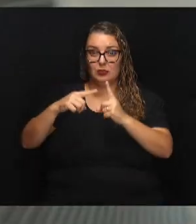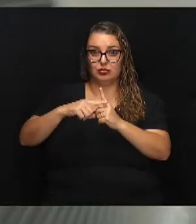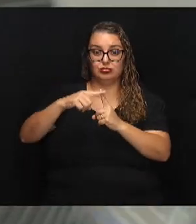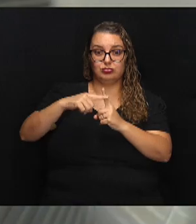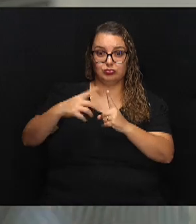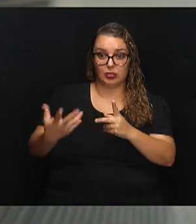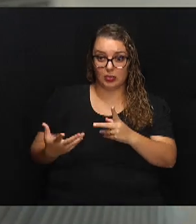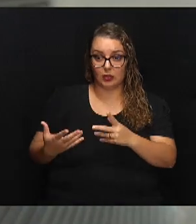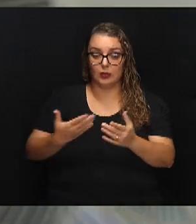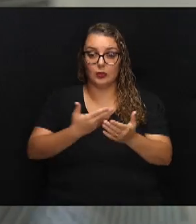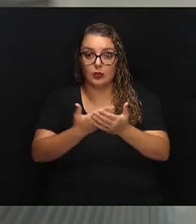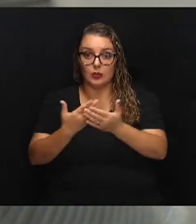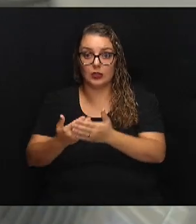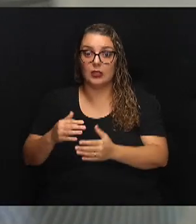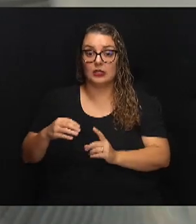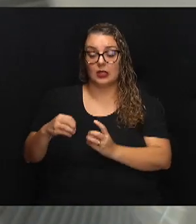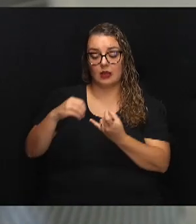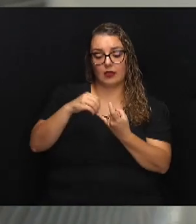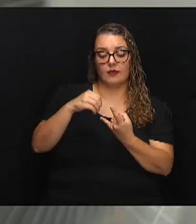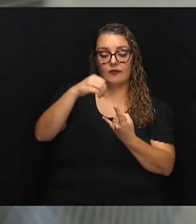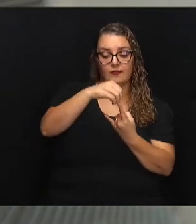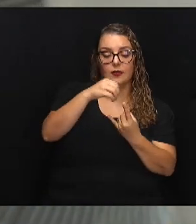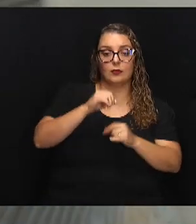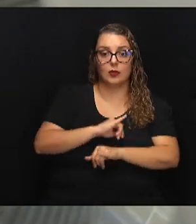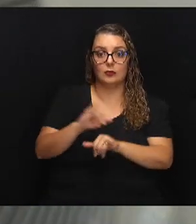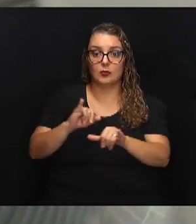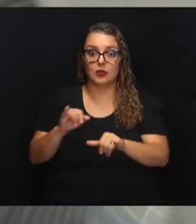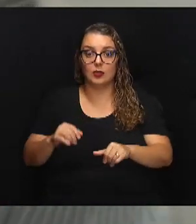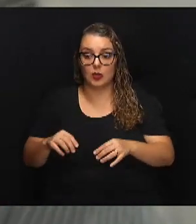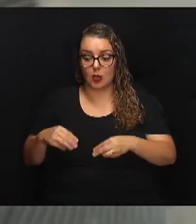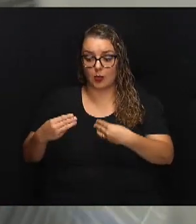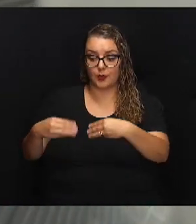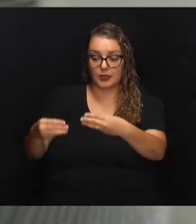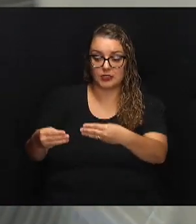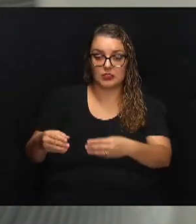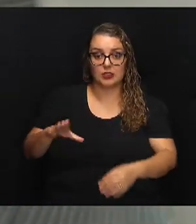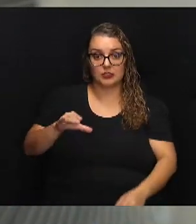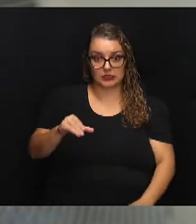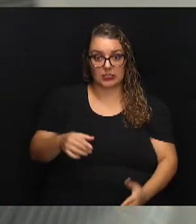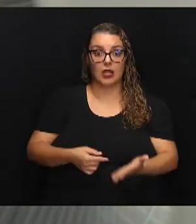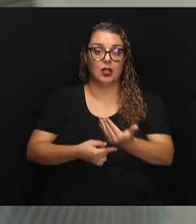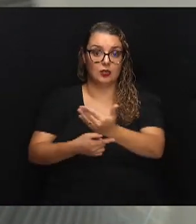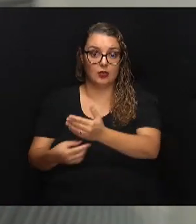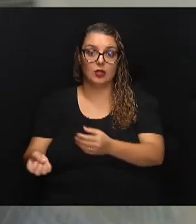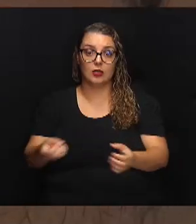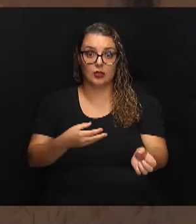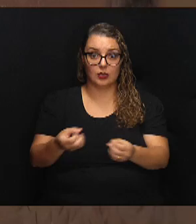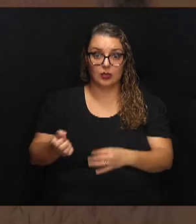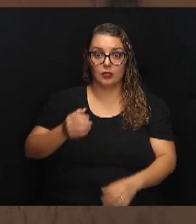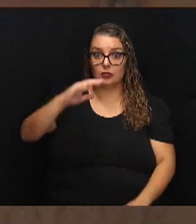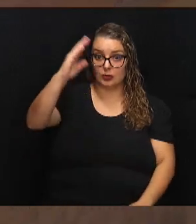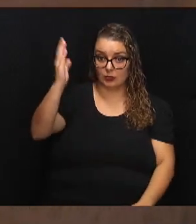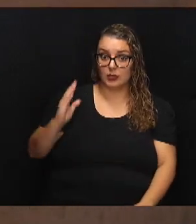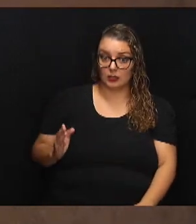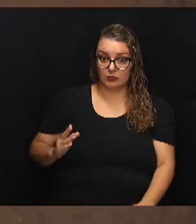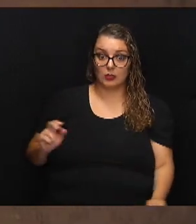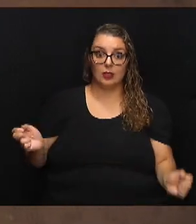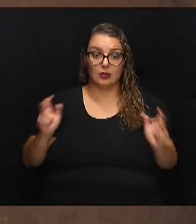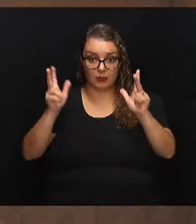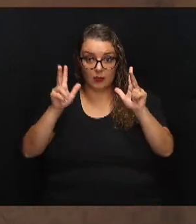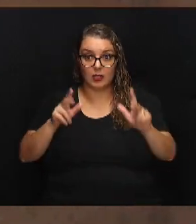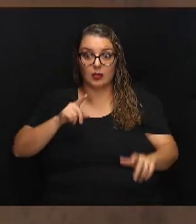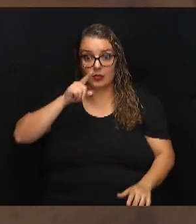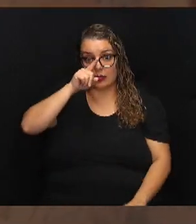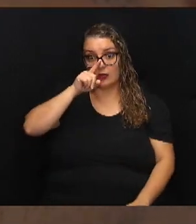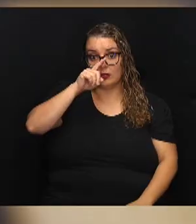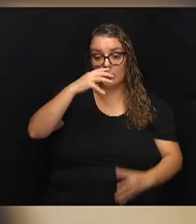Um estudo da Fiocruz, divulgado pelo Ministério da Ciência, Tecnologia e Inovação do Brasil, alerta para os riscos do